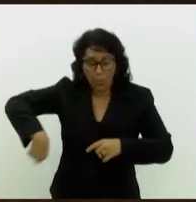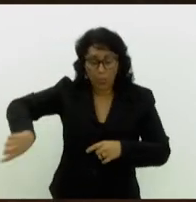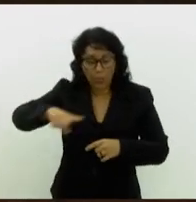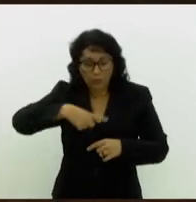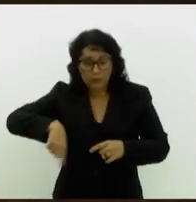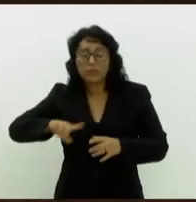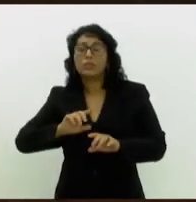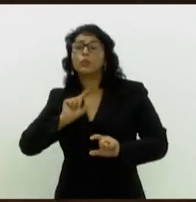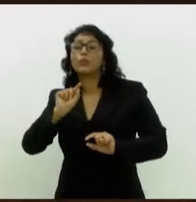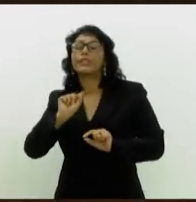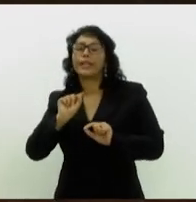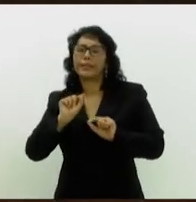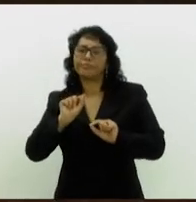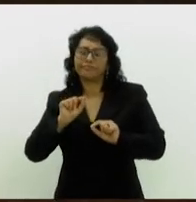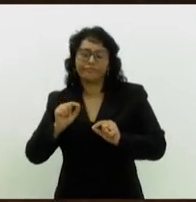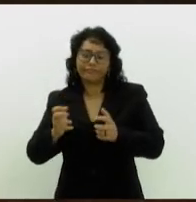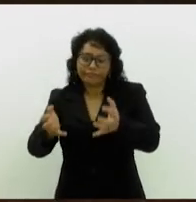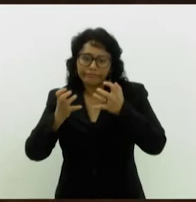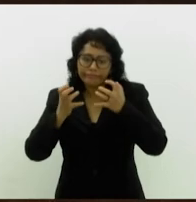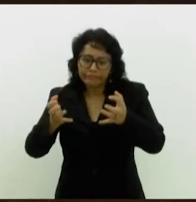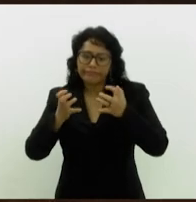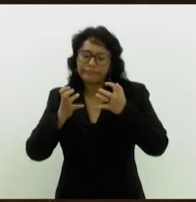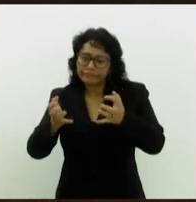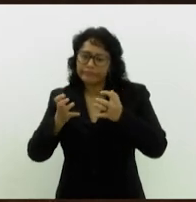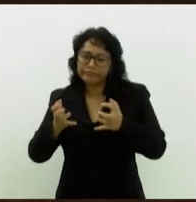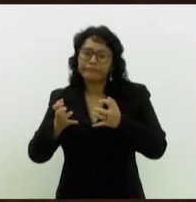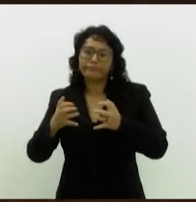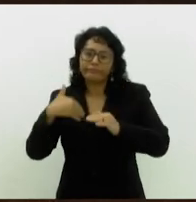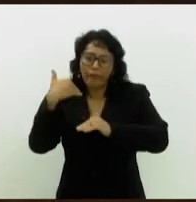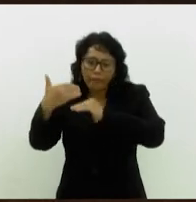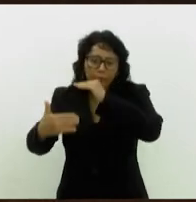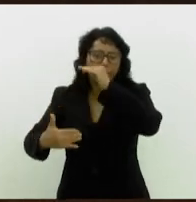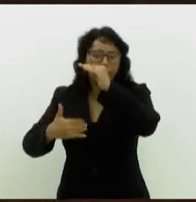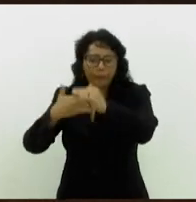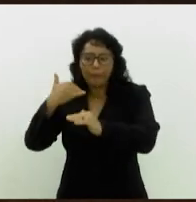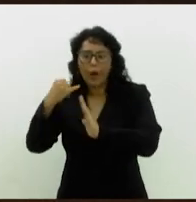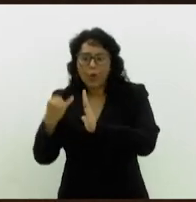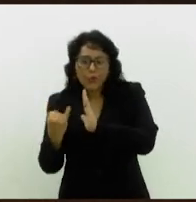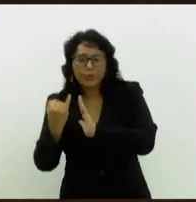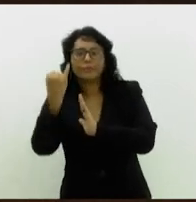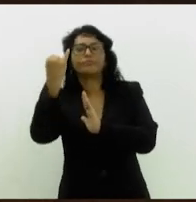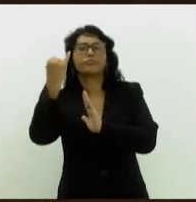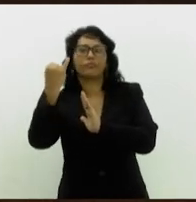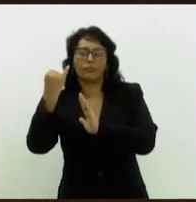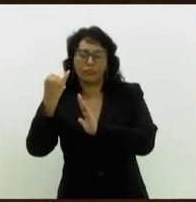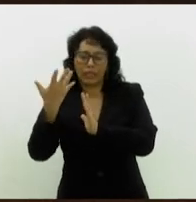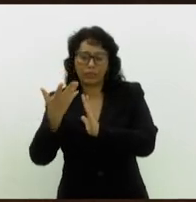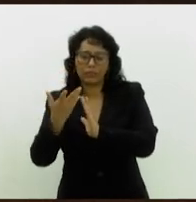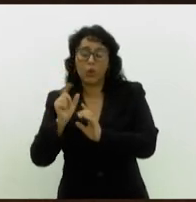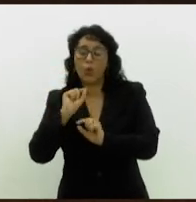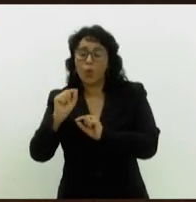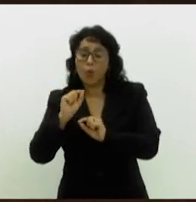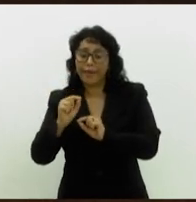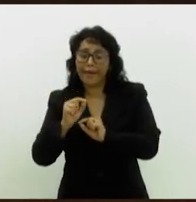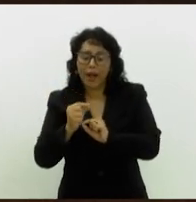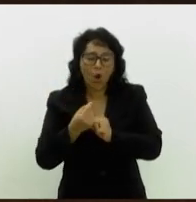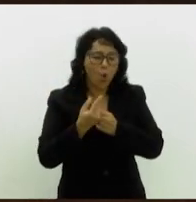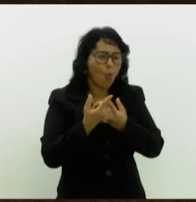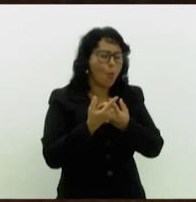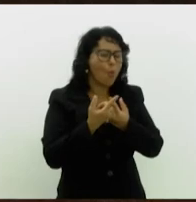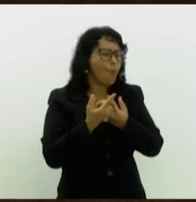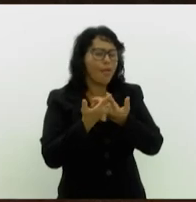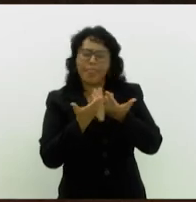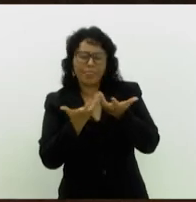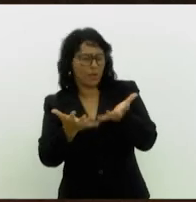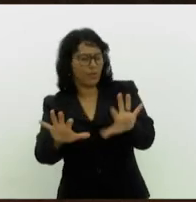aumentando a arrecadação através da competência combatendo a sonegação mas o que